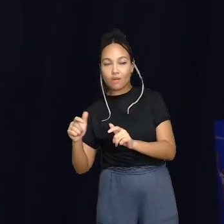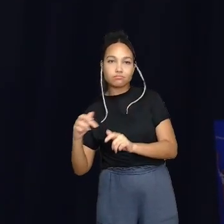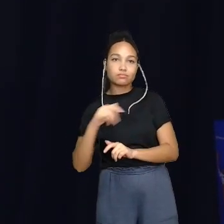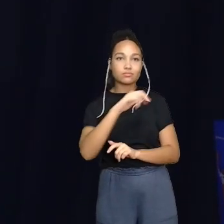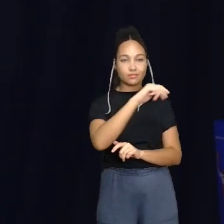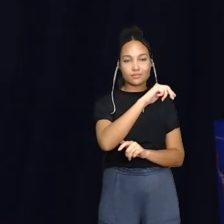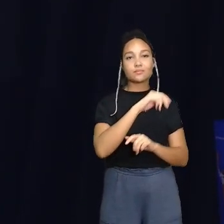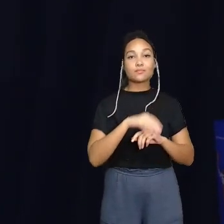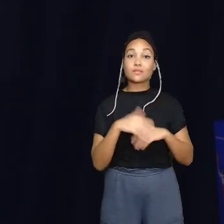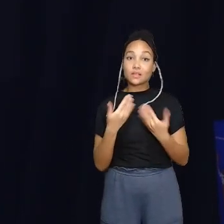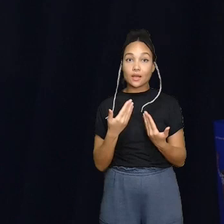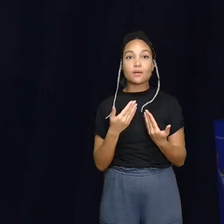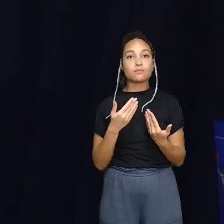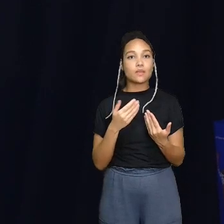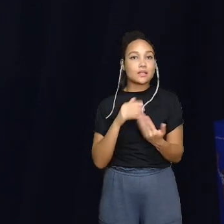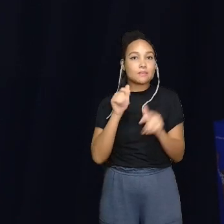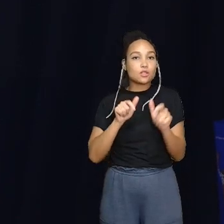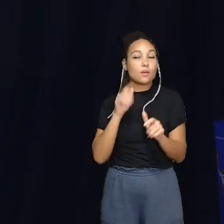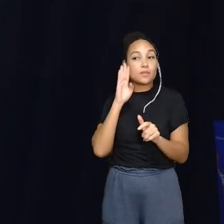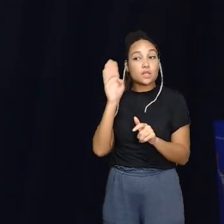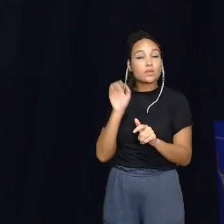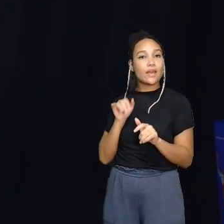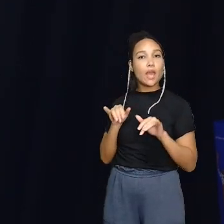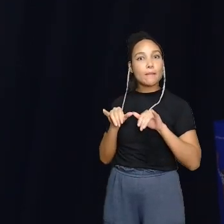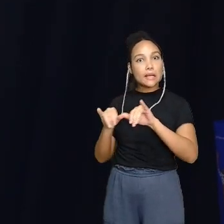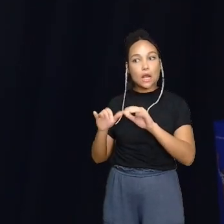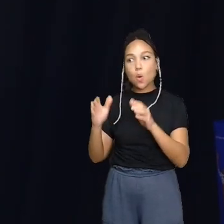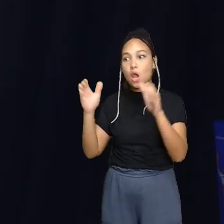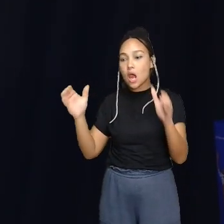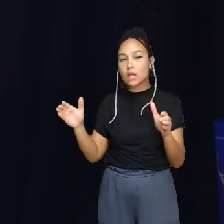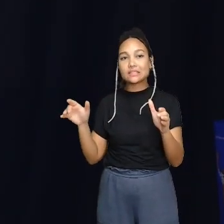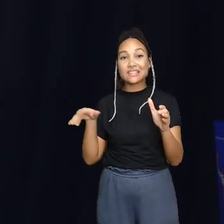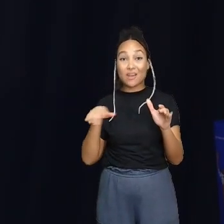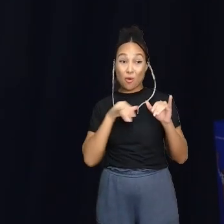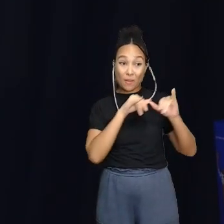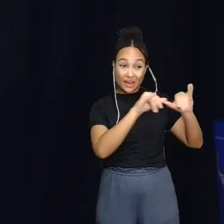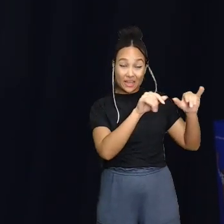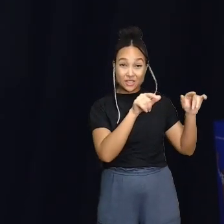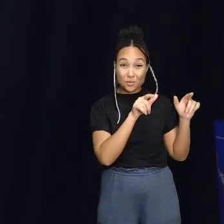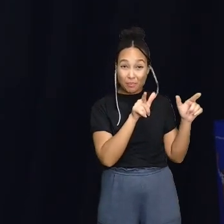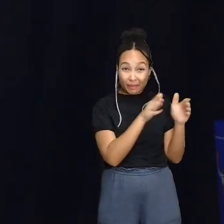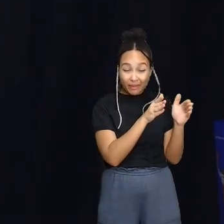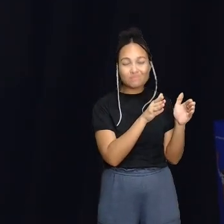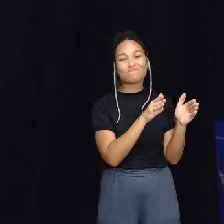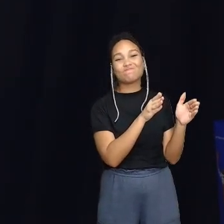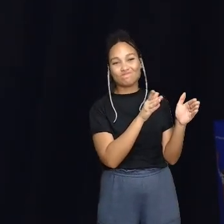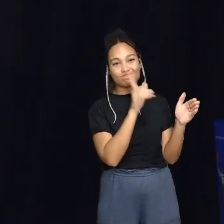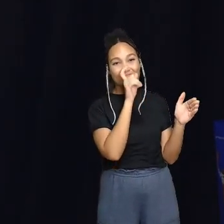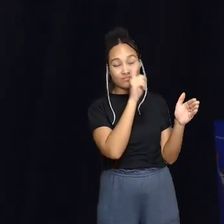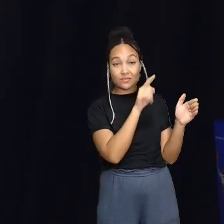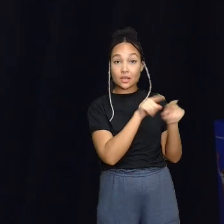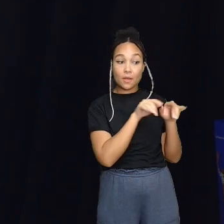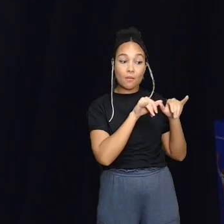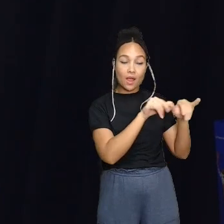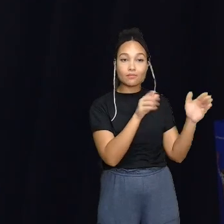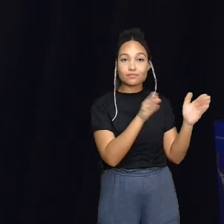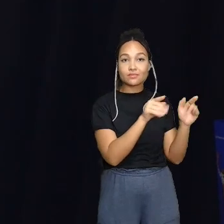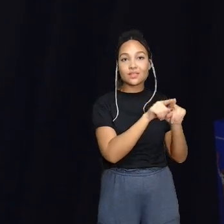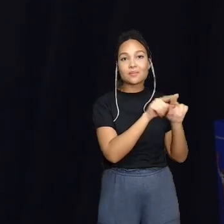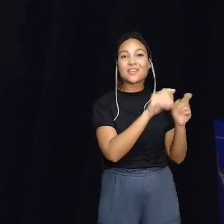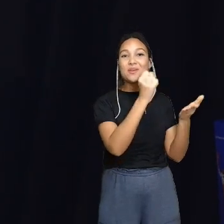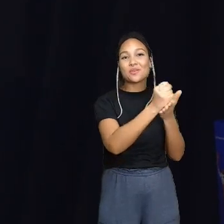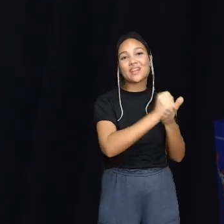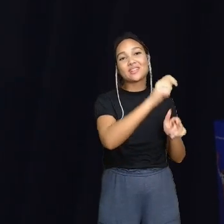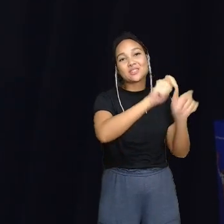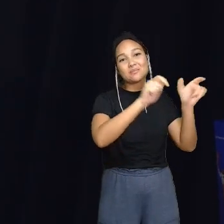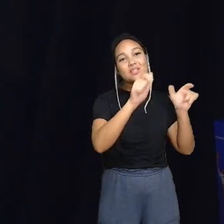nos atacadões, esses mercadinhos eles foram se fragilizando nesse processo. E também são esses mercadinhos que contratam os próprios moradores das